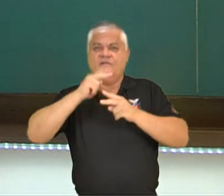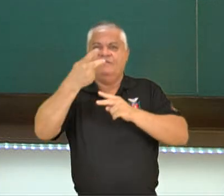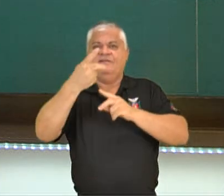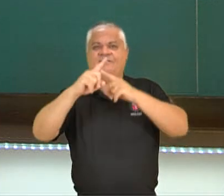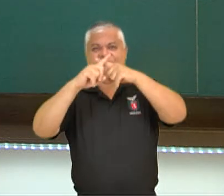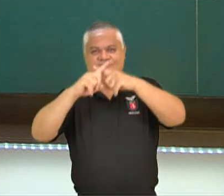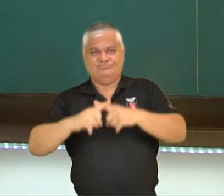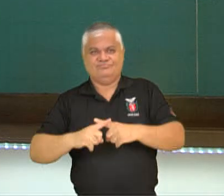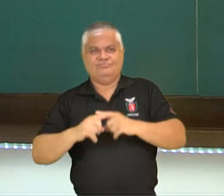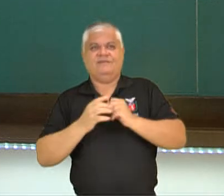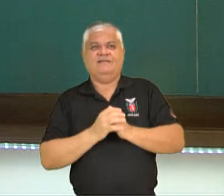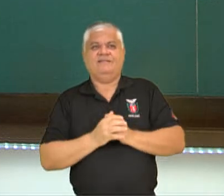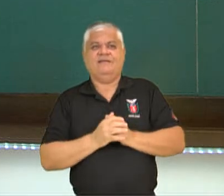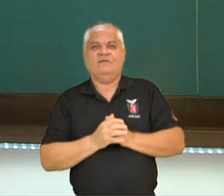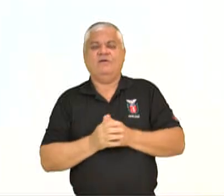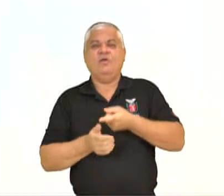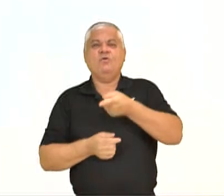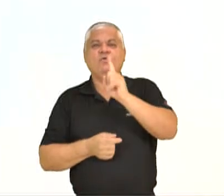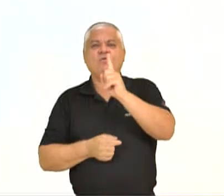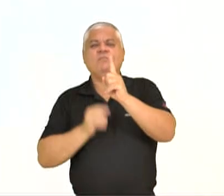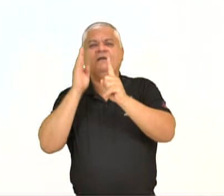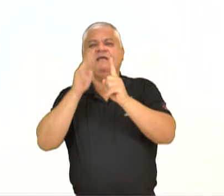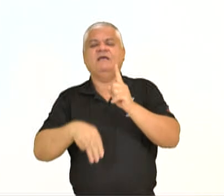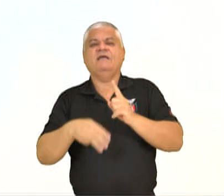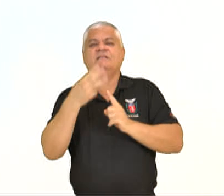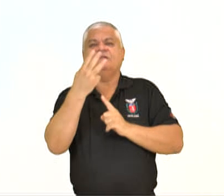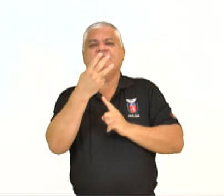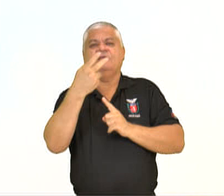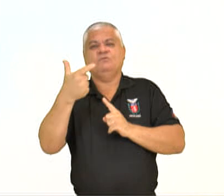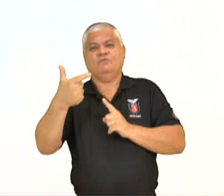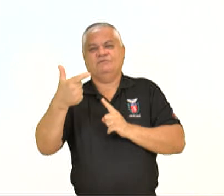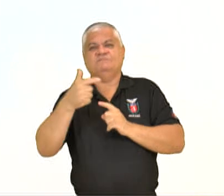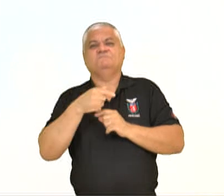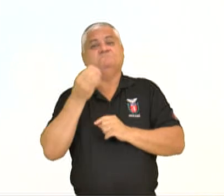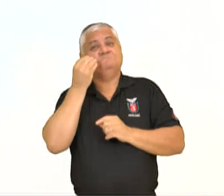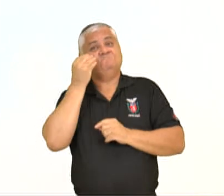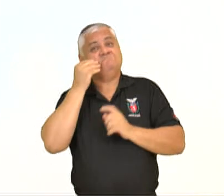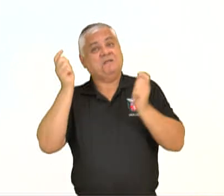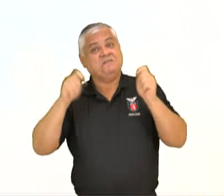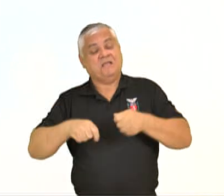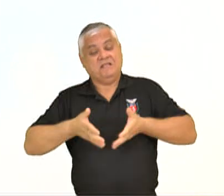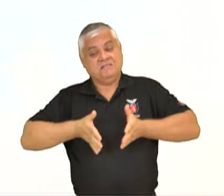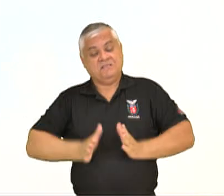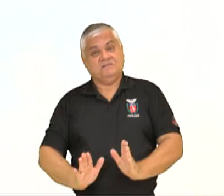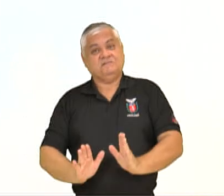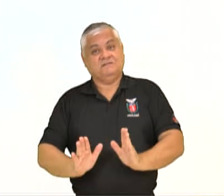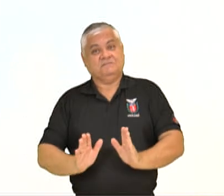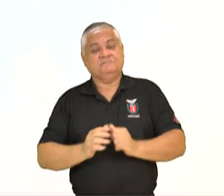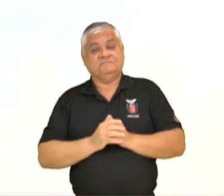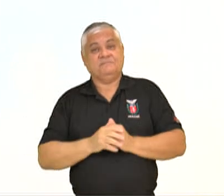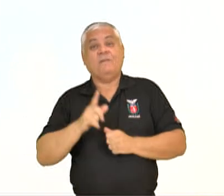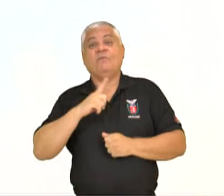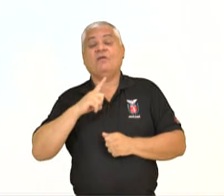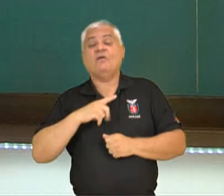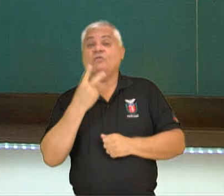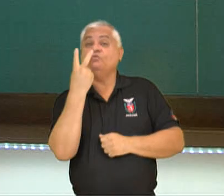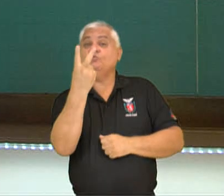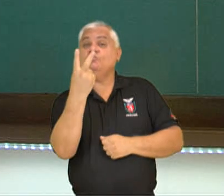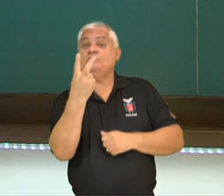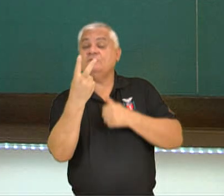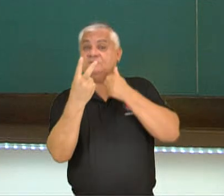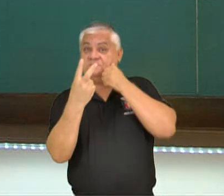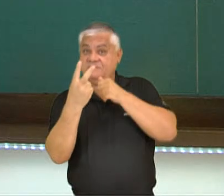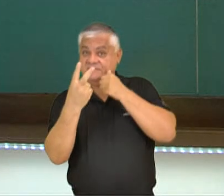multiplicar as duas chances. Então, está aqui uma chance em 32 possíveis. Tá? Por quê? Porque eu quero as duas coisas ao mesmo tempo. Eu quero